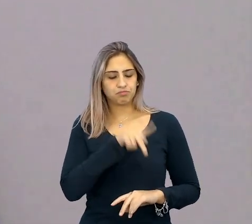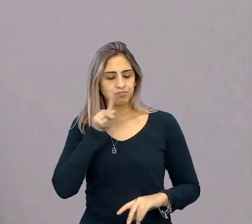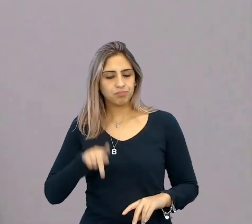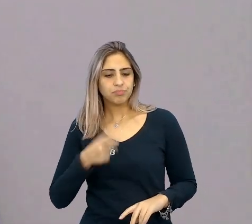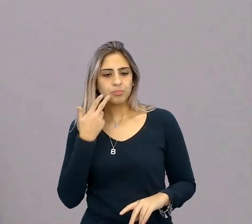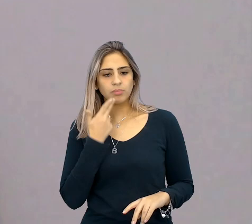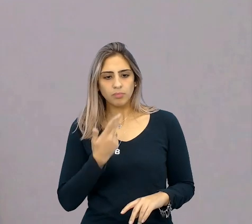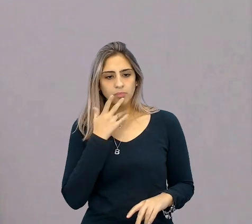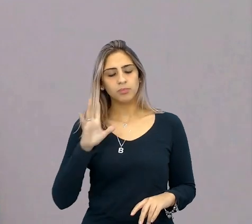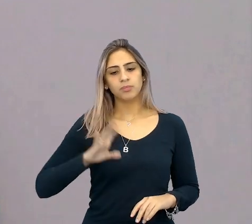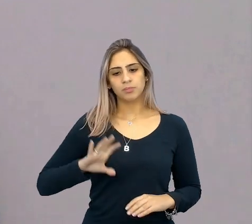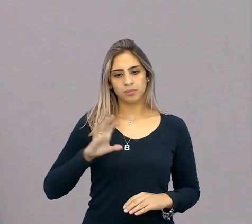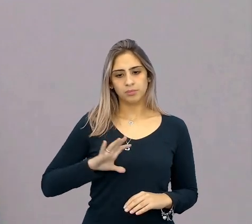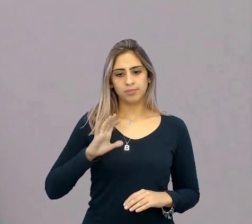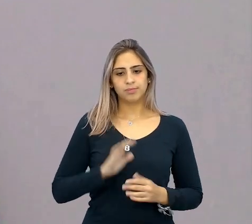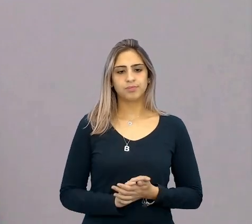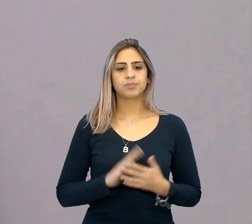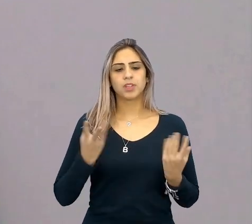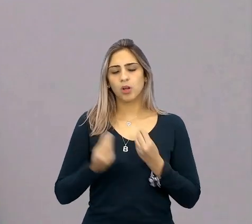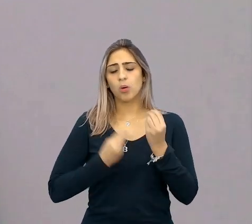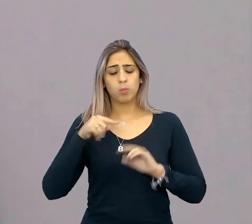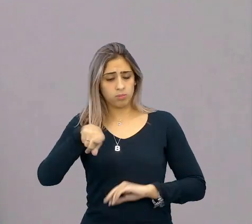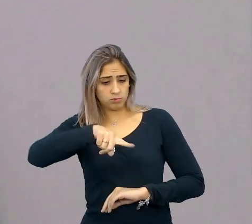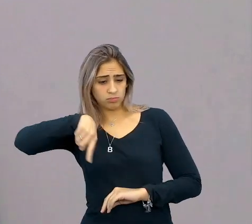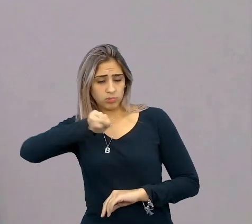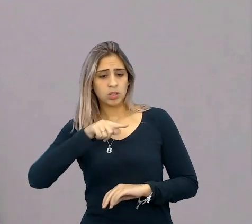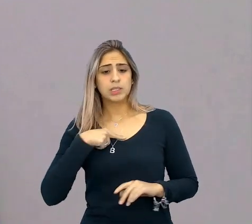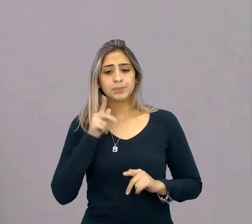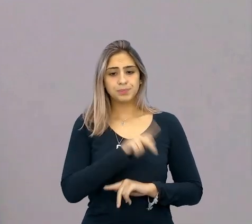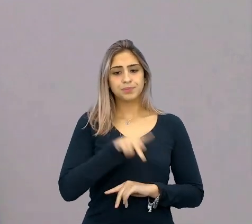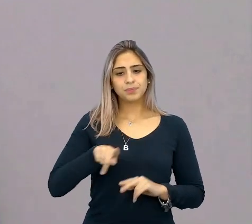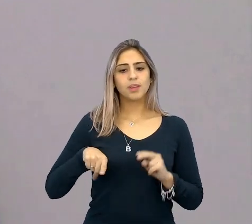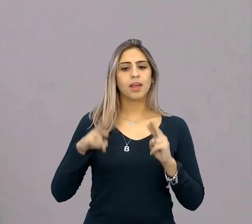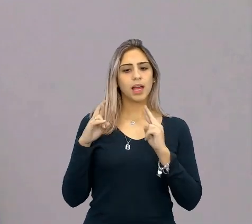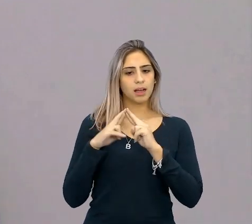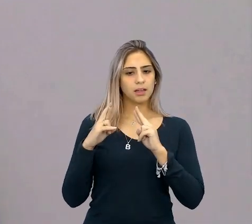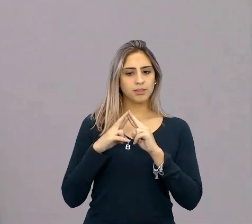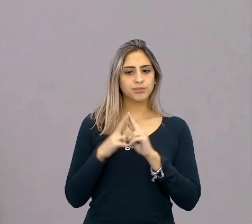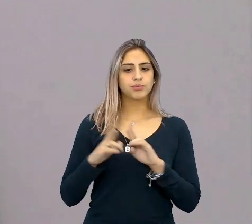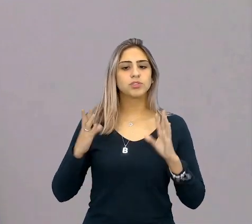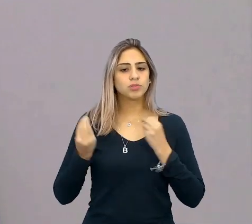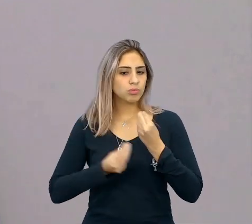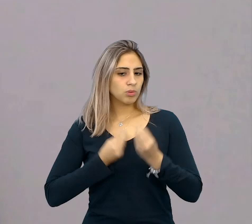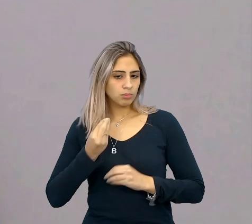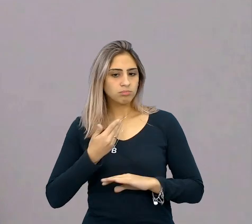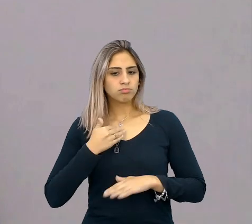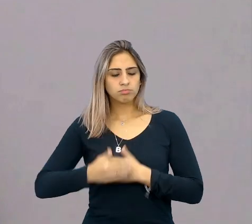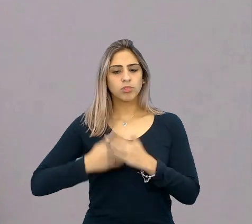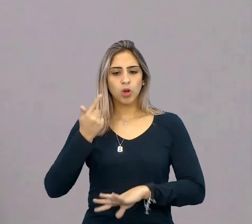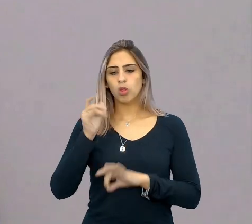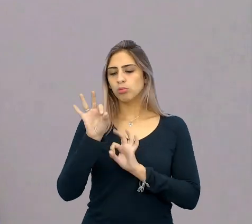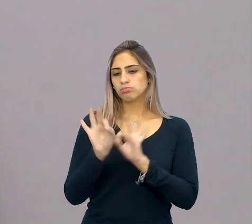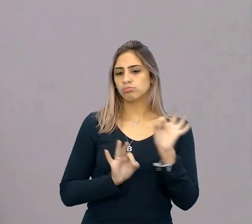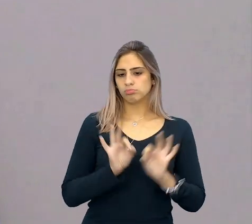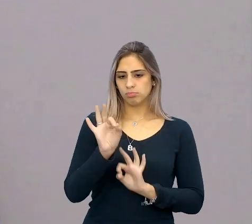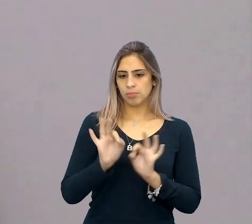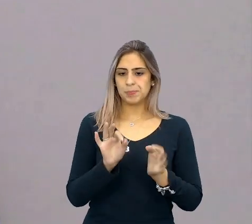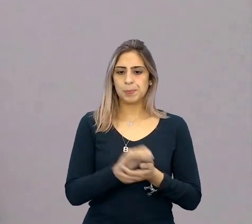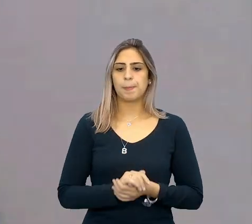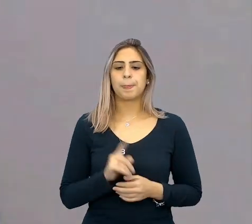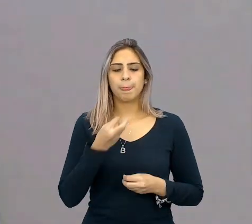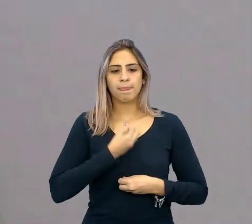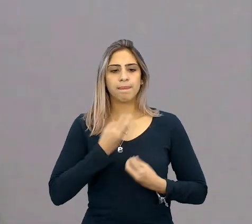língua portuguesa e, assim como vocês, sou professora da rede e já atuei em outros projetos